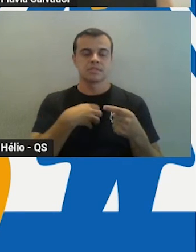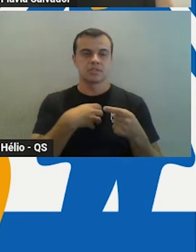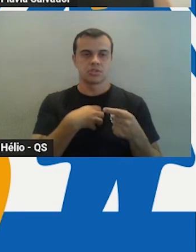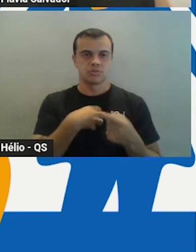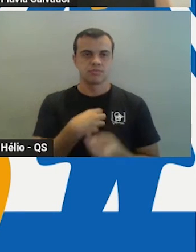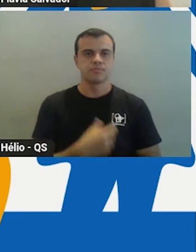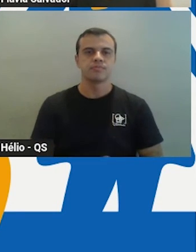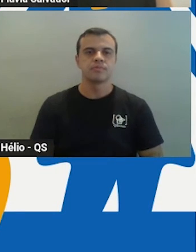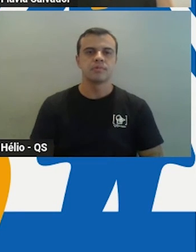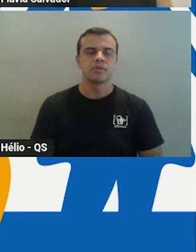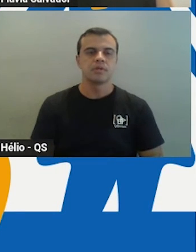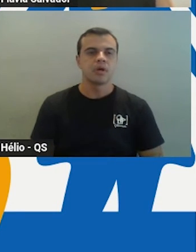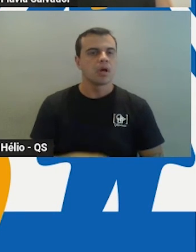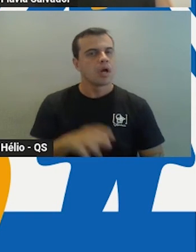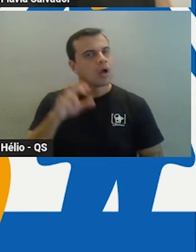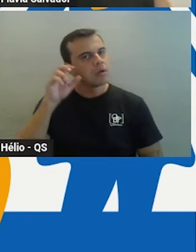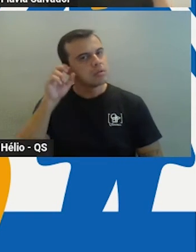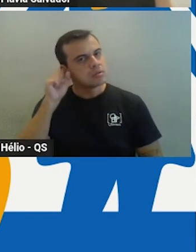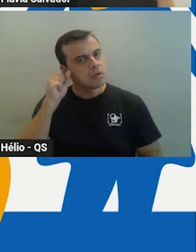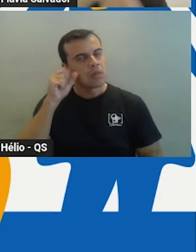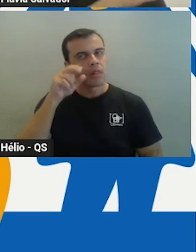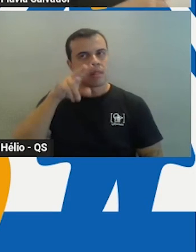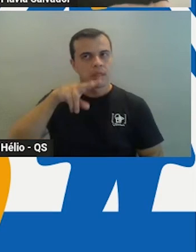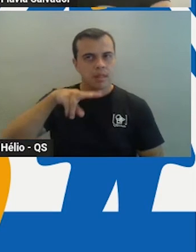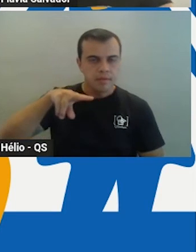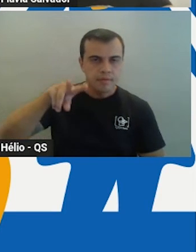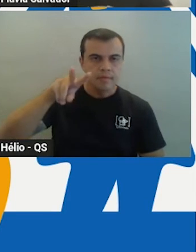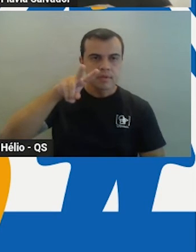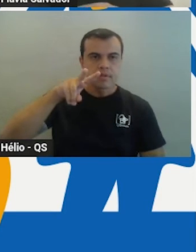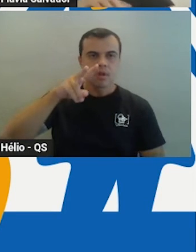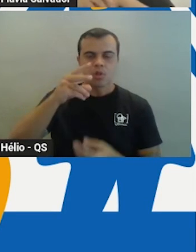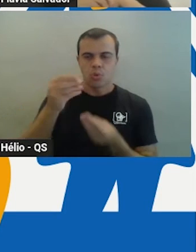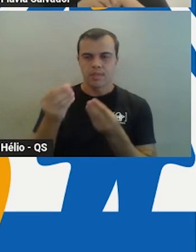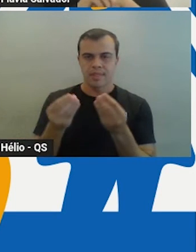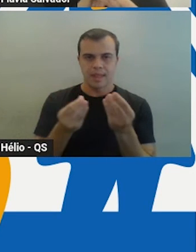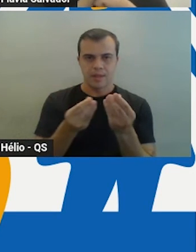dela, da audição, da visão, do tato